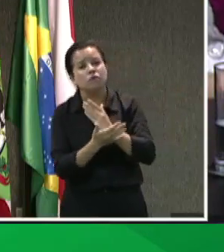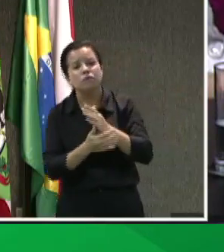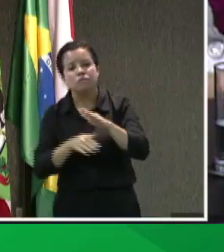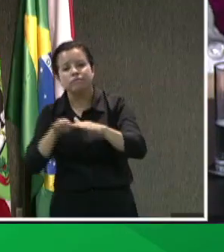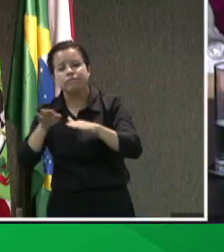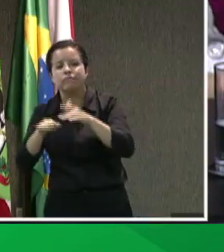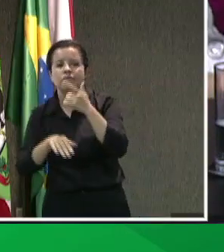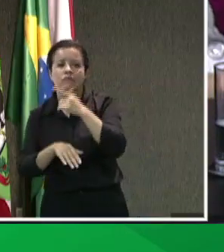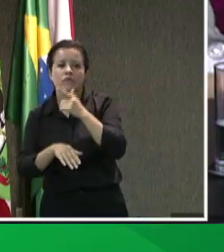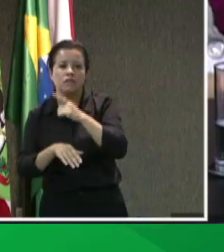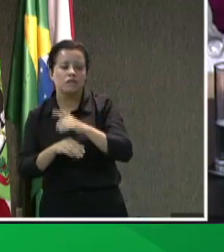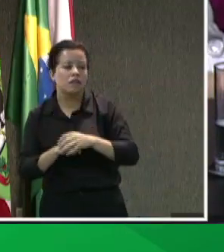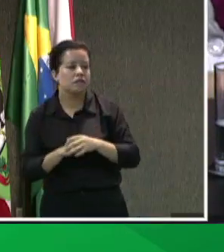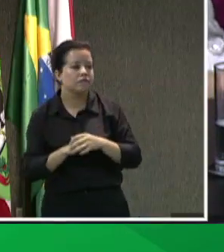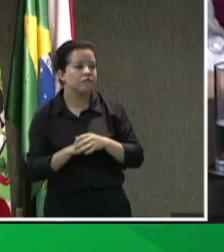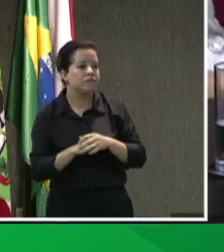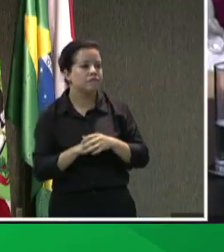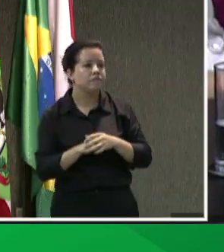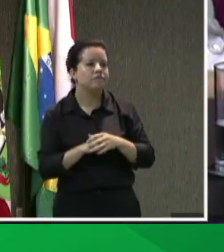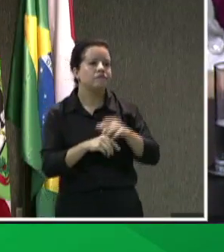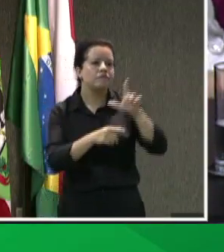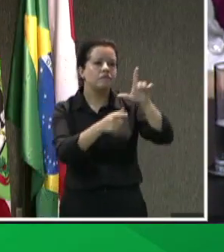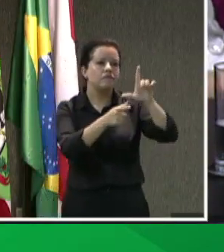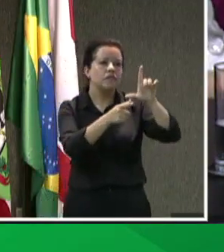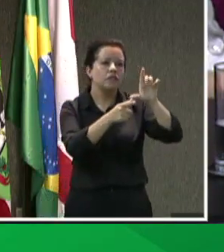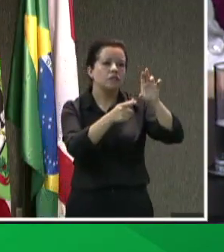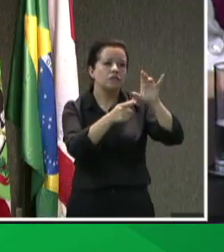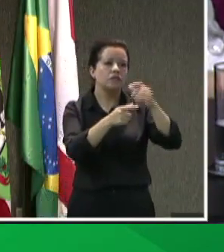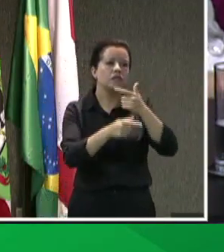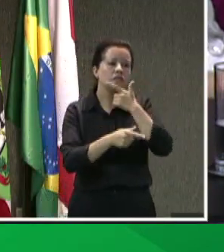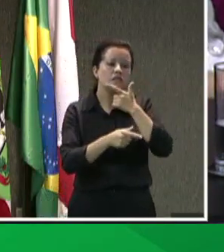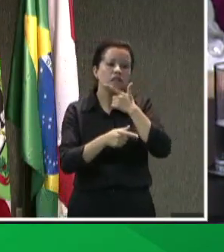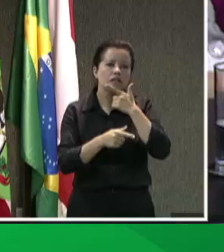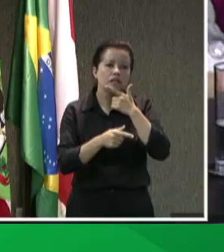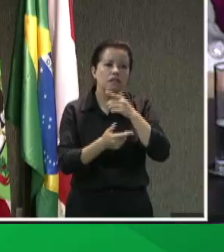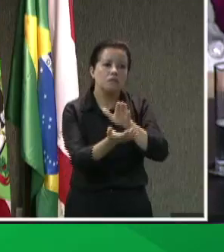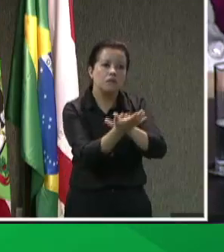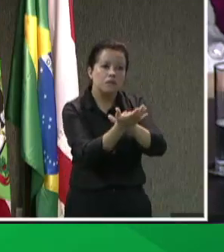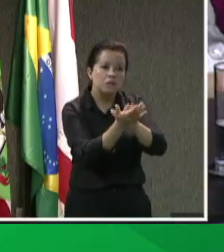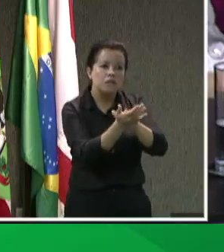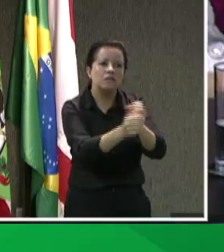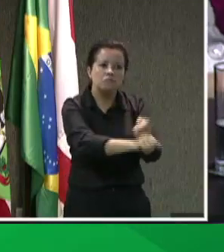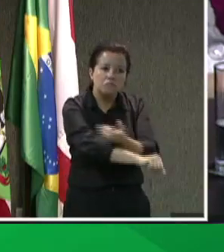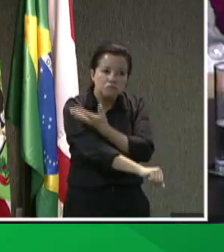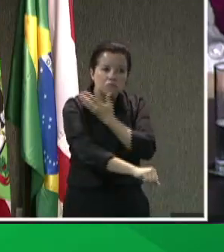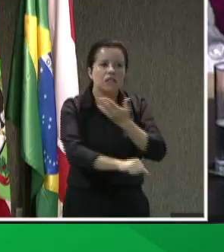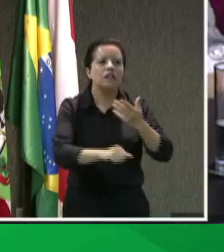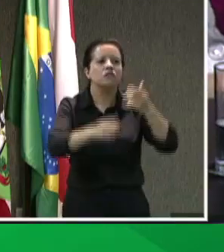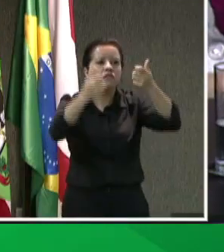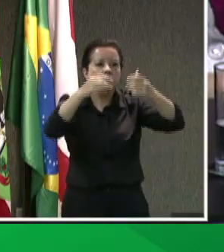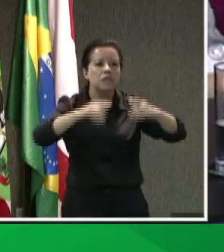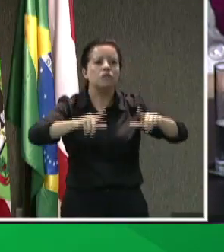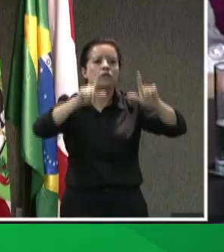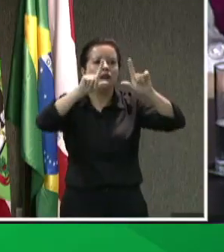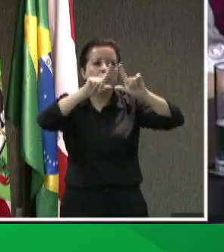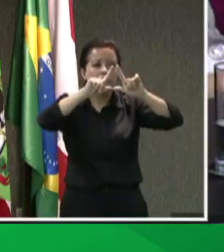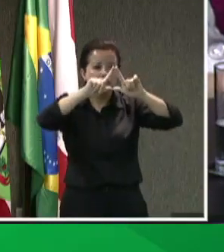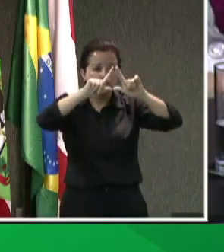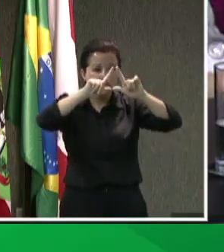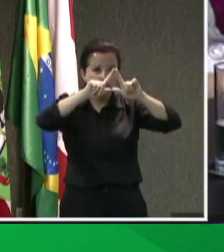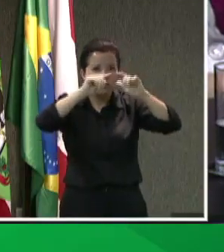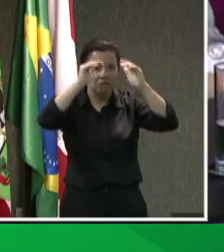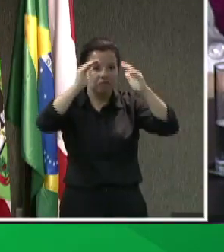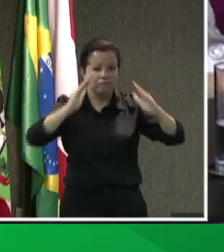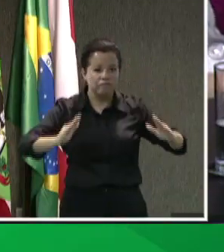E uma fala que me chamou bastante atenção, Luciano. Parabenizo, deixasse muito emocionado em relação à questão da pirâmide. Eu uso muito isso.